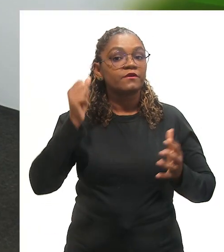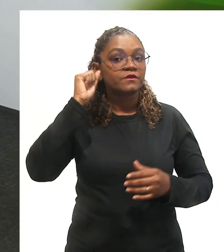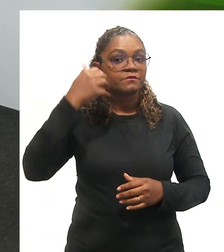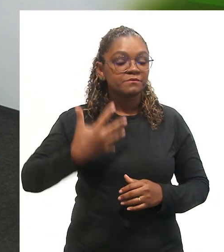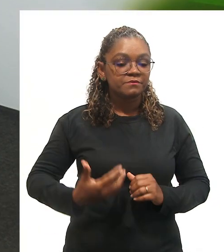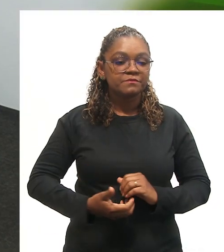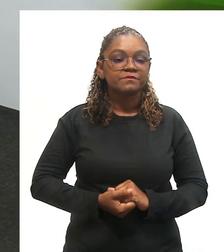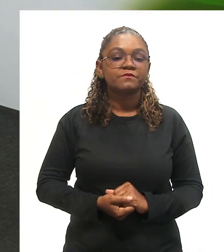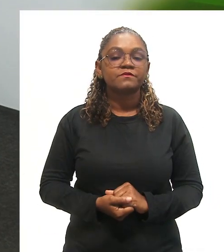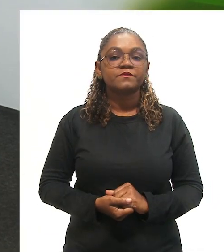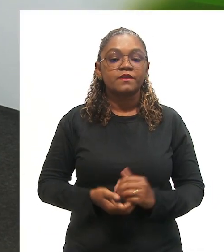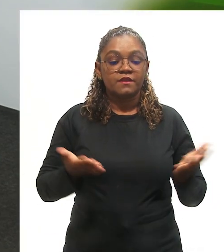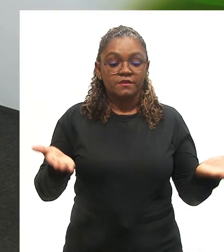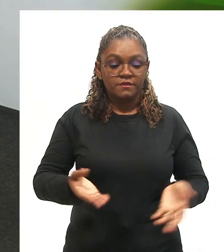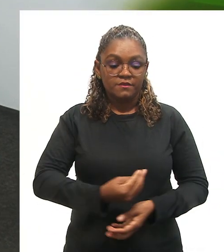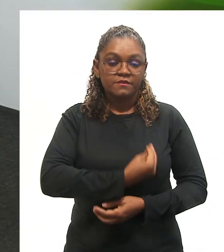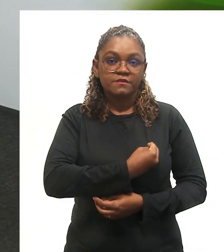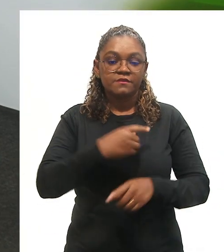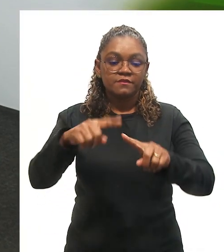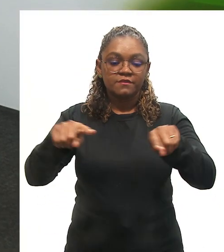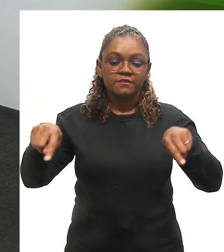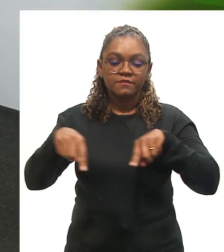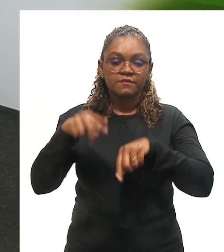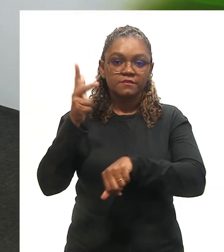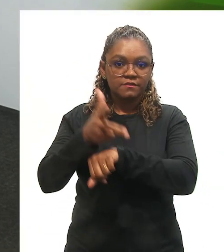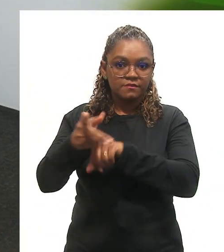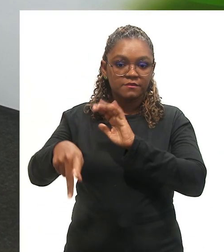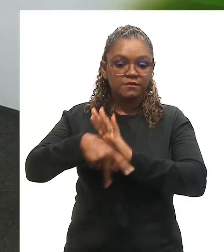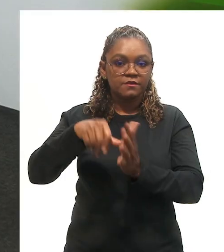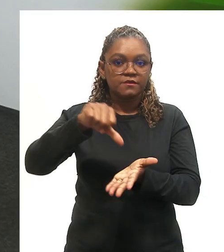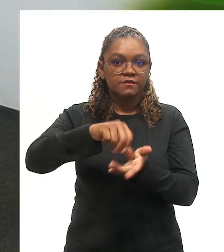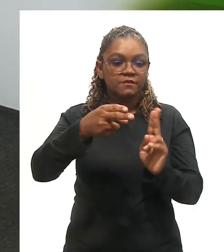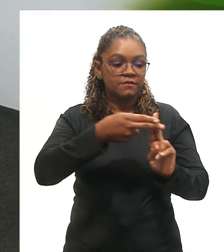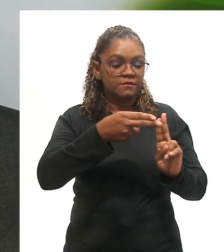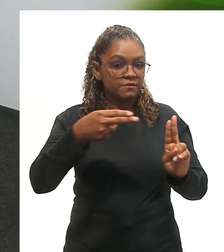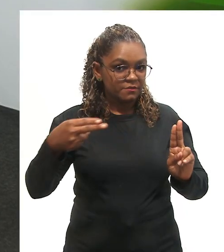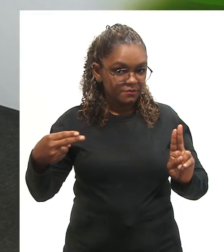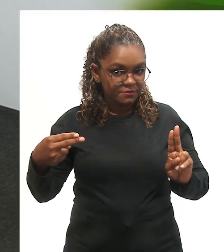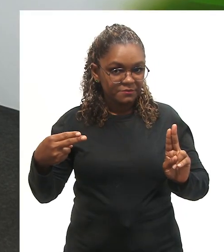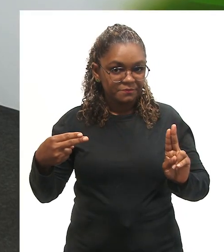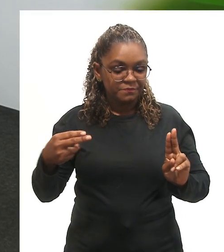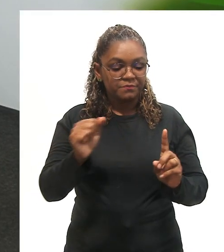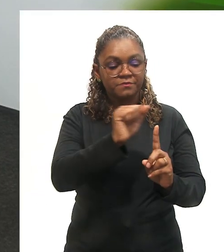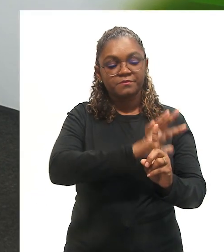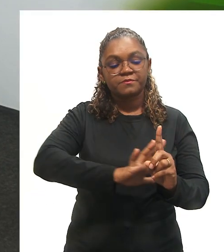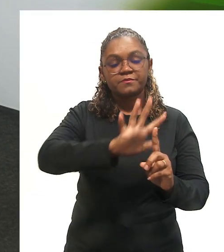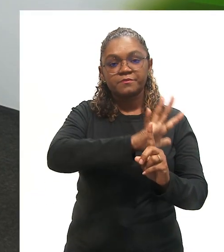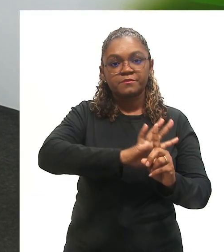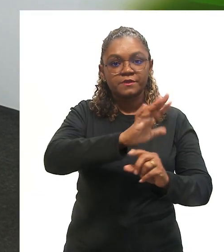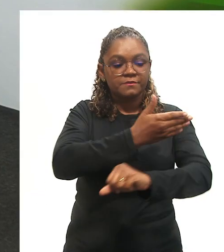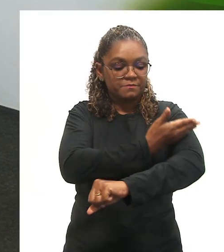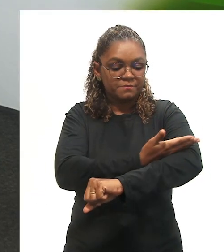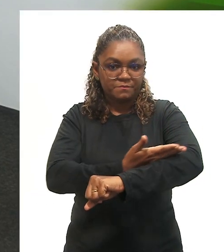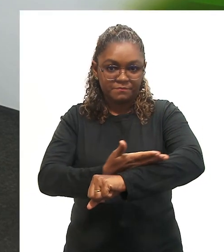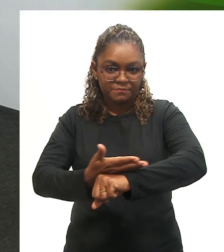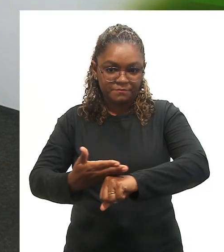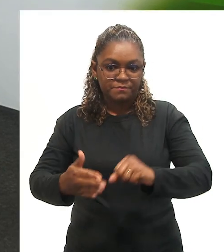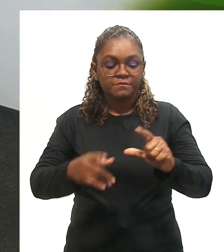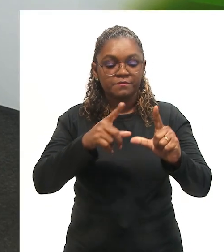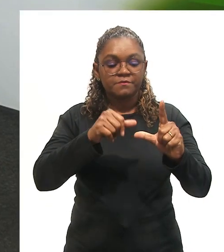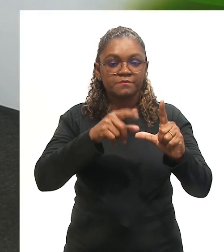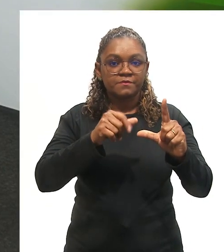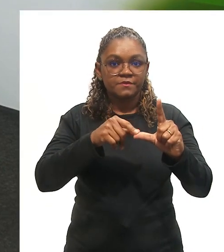de gravação do IFRO Zona Norte. Ao fundo eu tenho uma parede branca com a escrita na